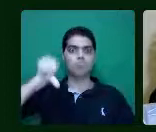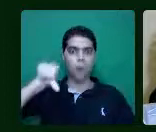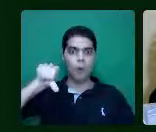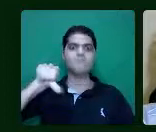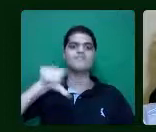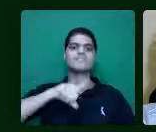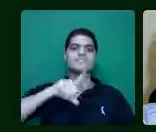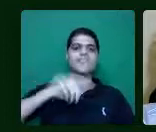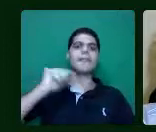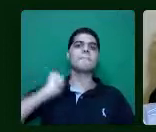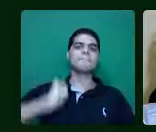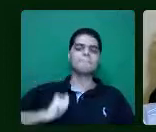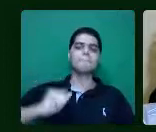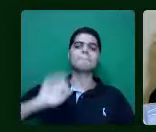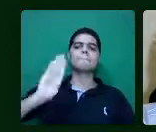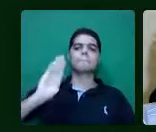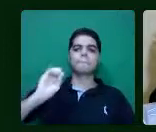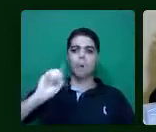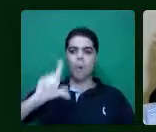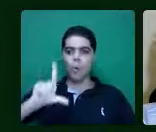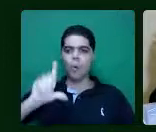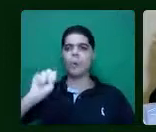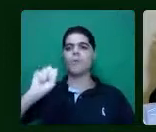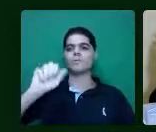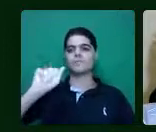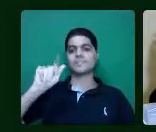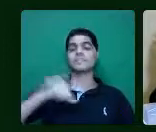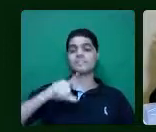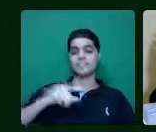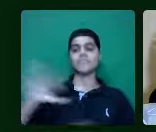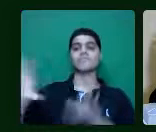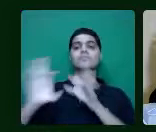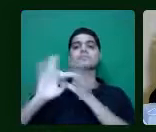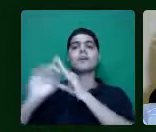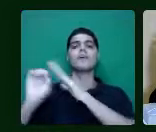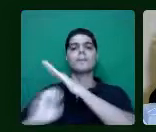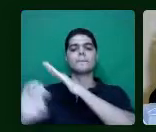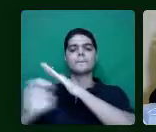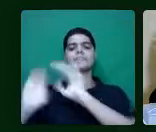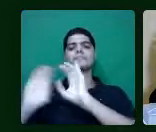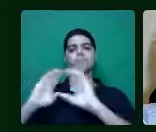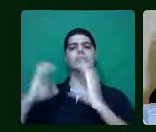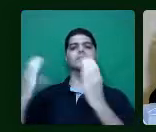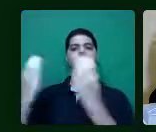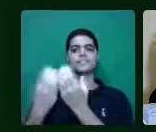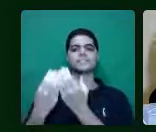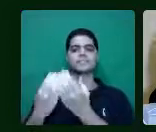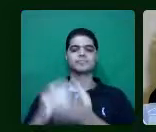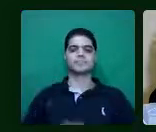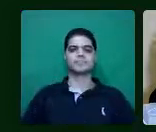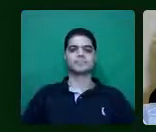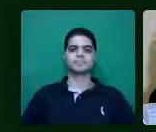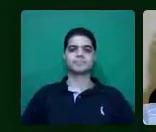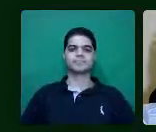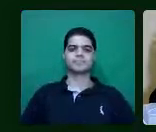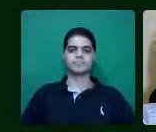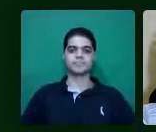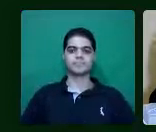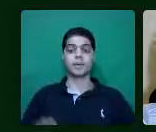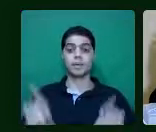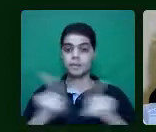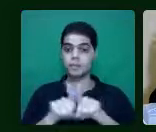dúvida é um programa que vai fazer a conexão com empresas e com a comunidade. Desculpa. É bom reforçar também, Ana, que a